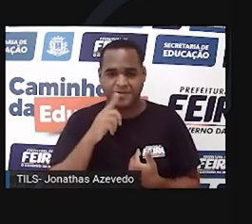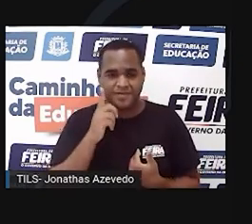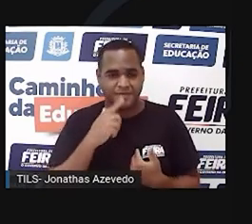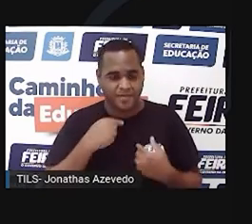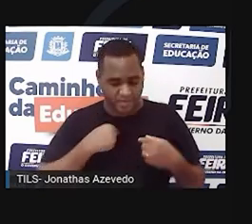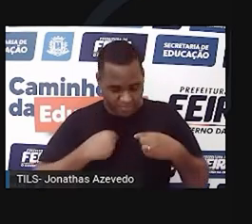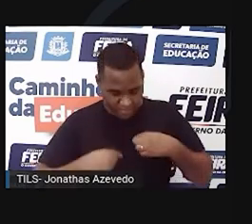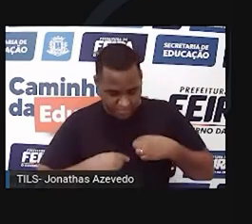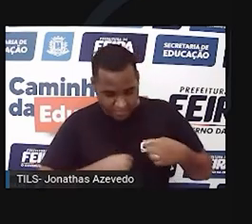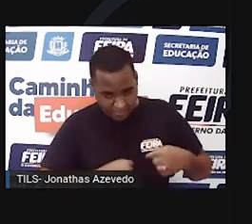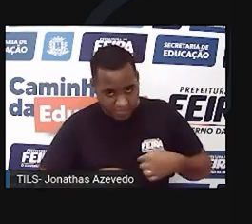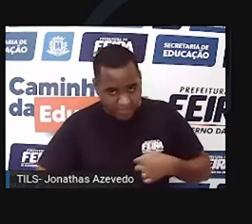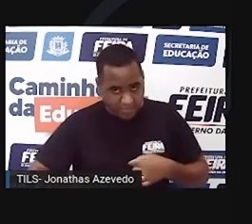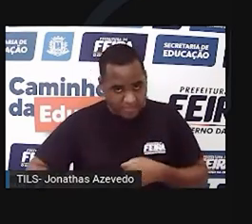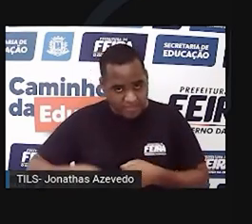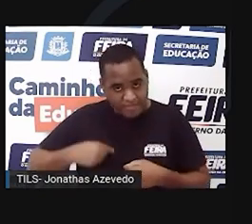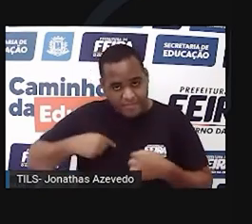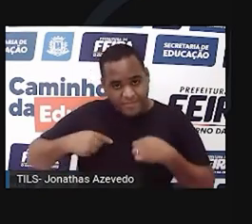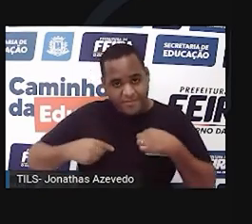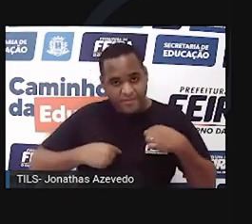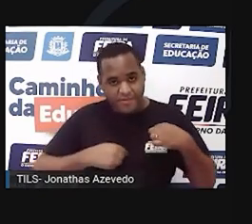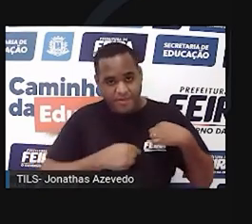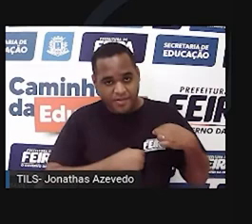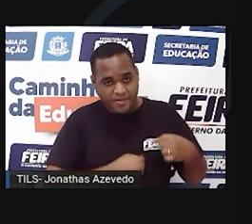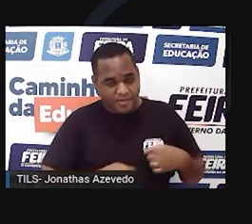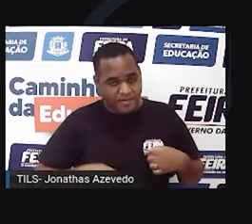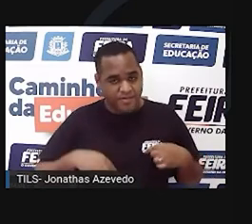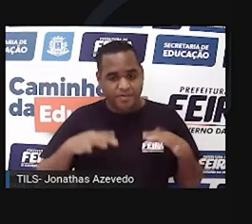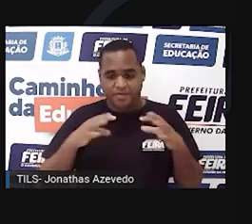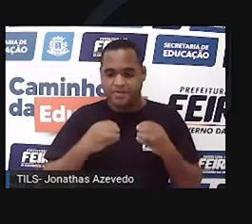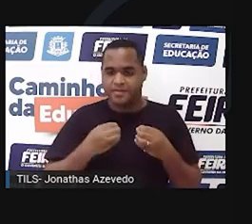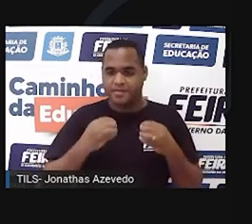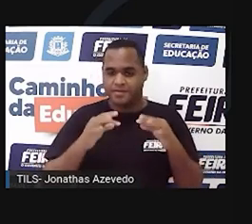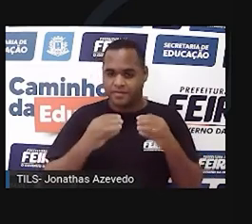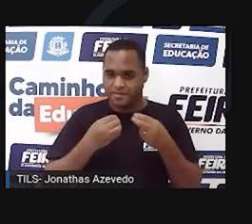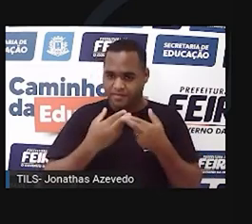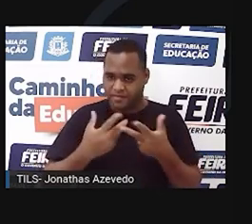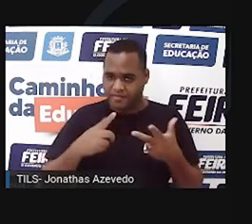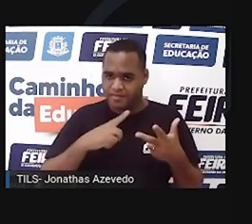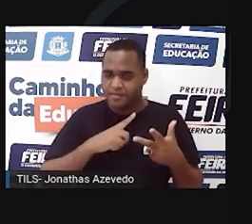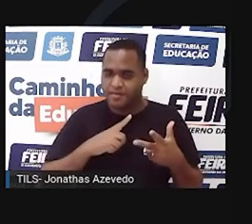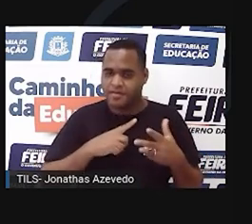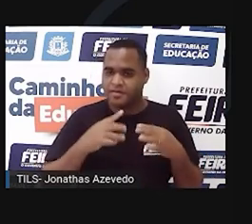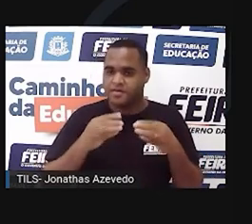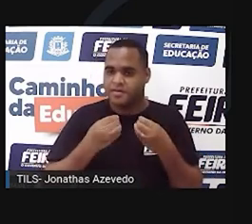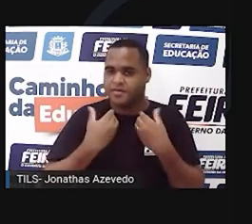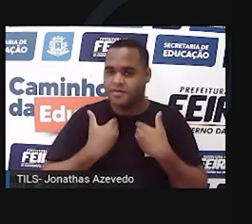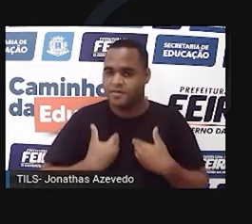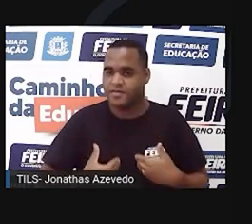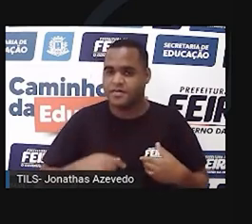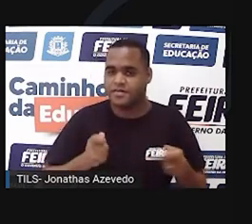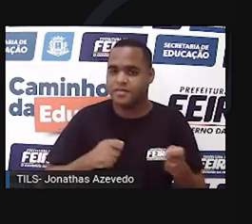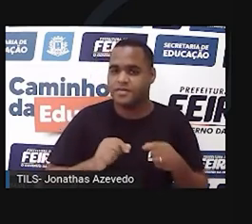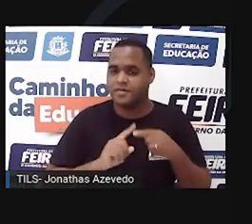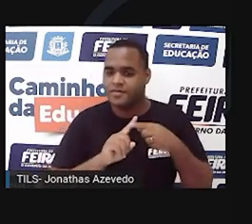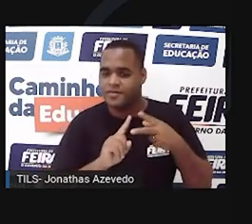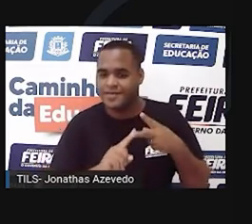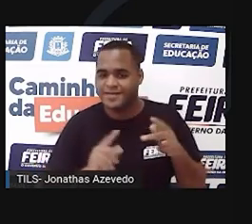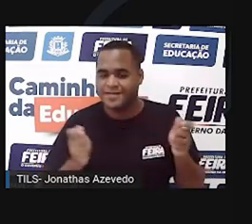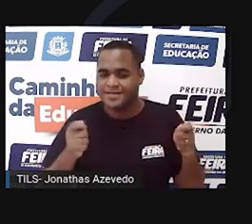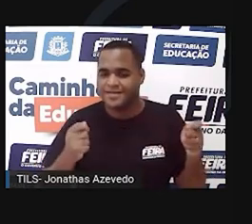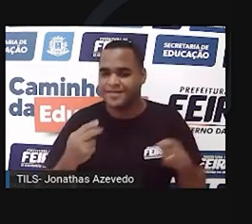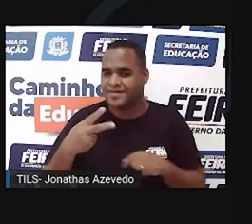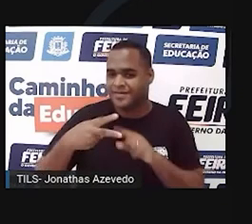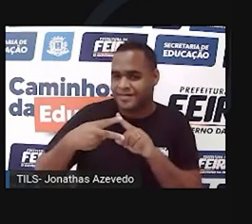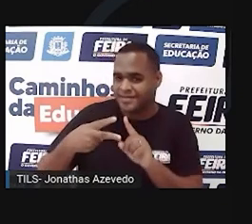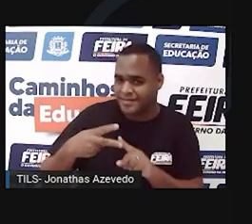estou desenhando aqui são algumas partículas do nosso corpo. E eu tenho dois meninos aqui